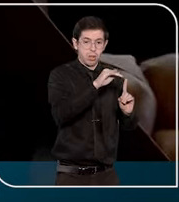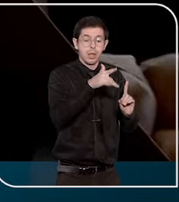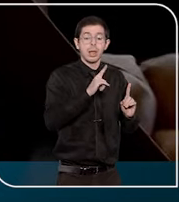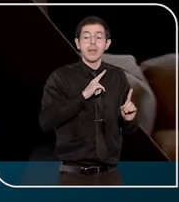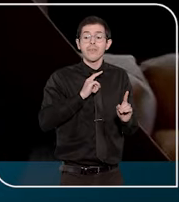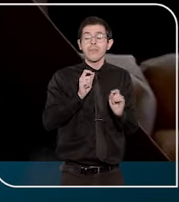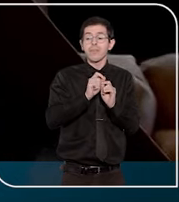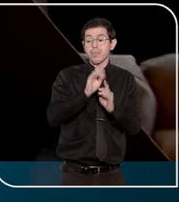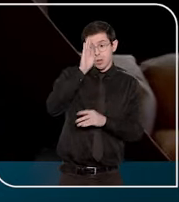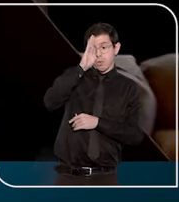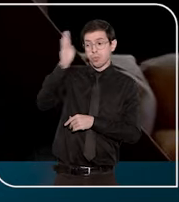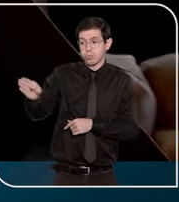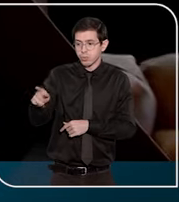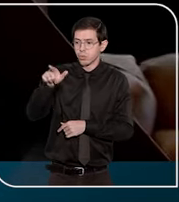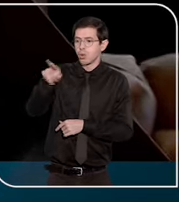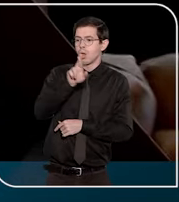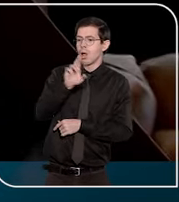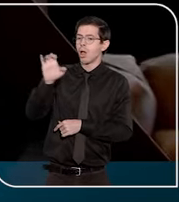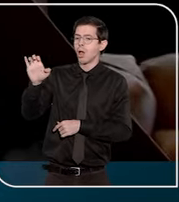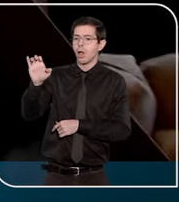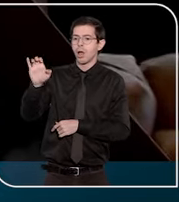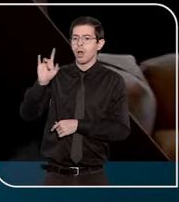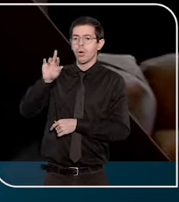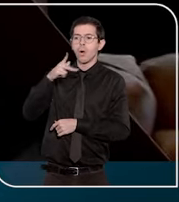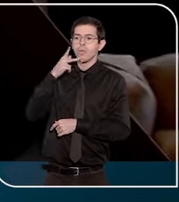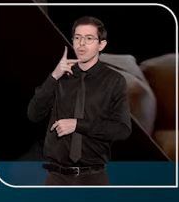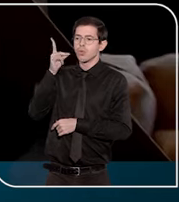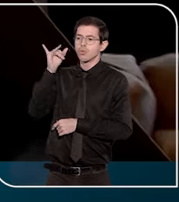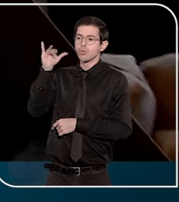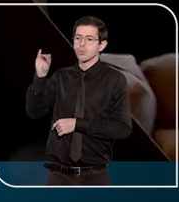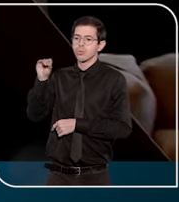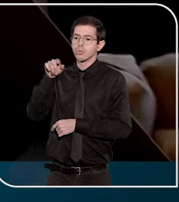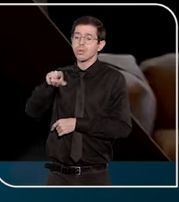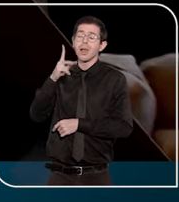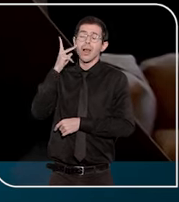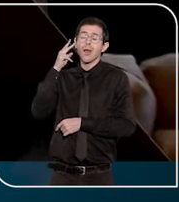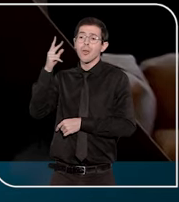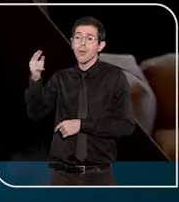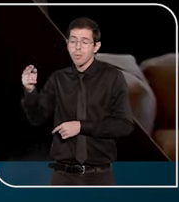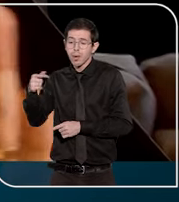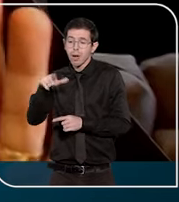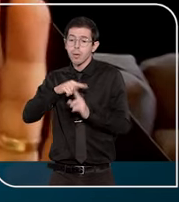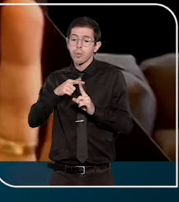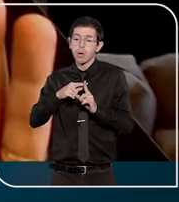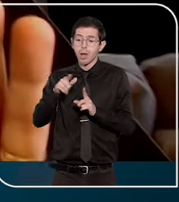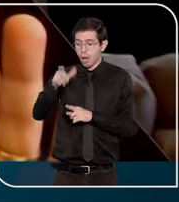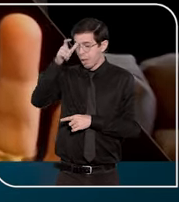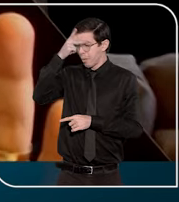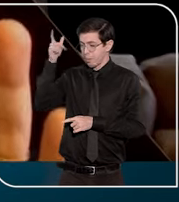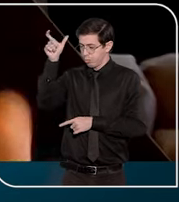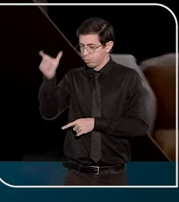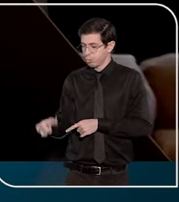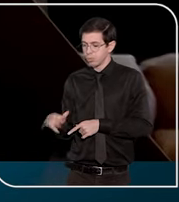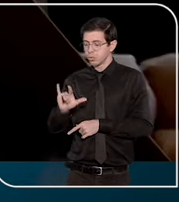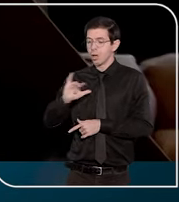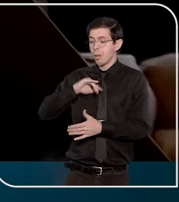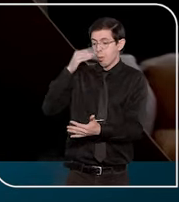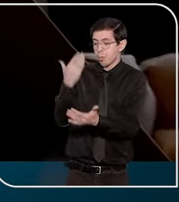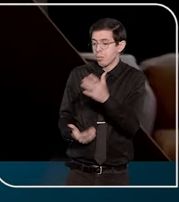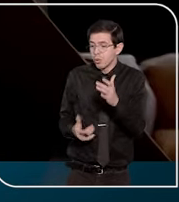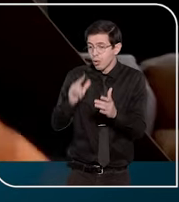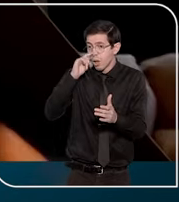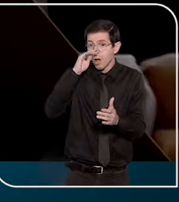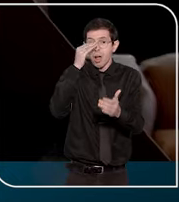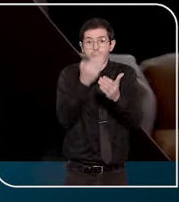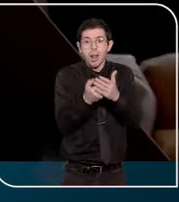recurso extraordinário, como disse o Diogo. E, gente, isso é muito comum porque, às vezes, a parte ela já está desiludida com o tribunal. Ela acha que